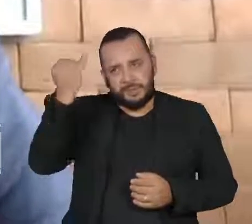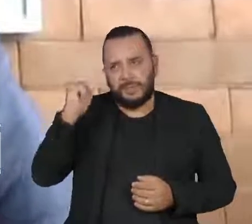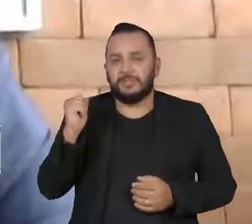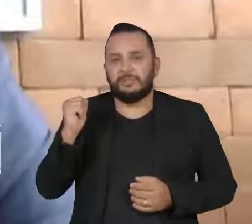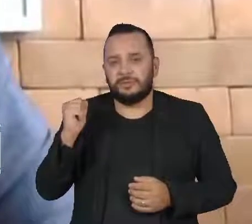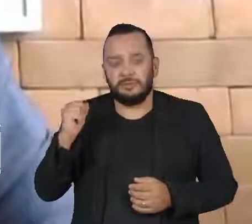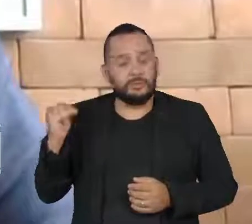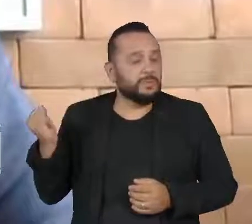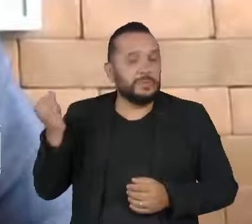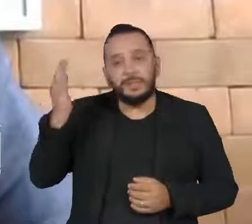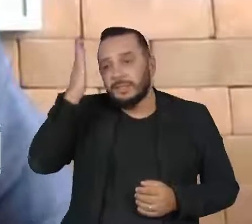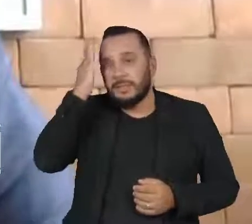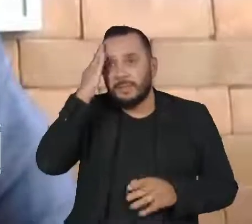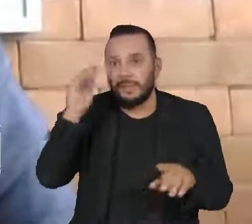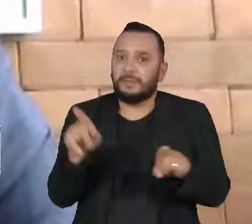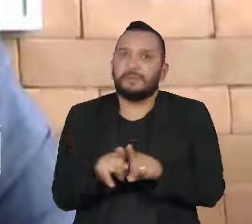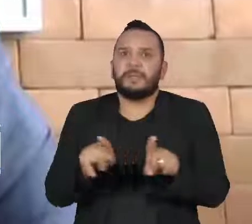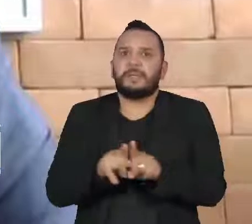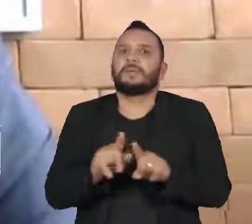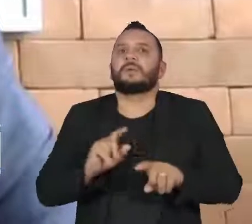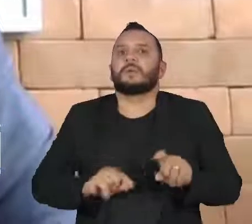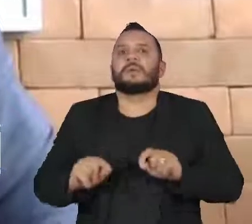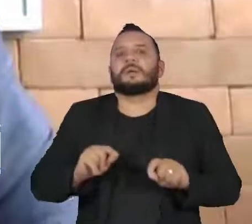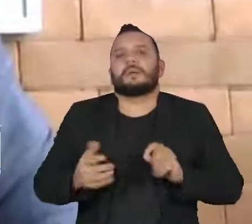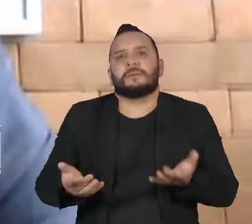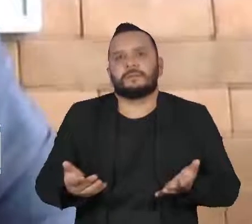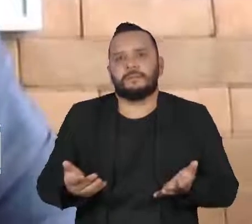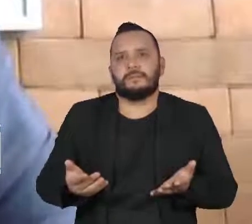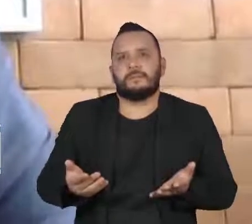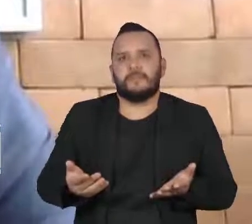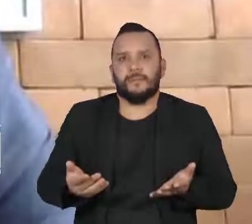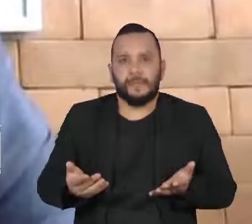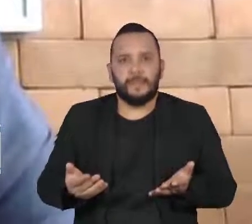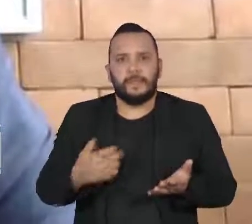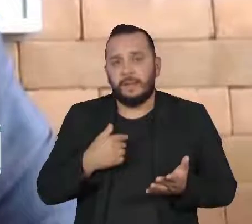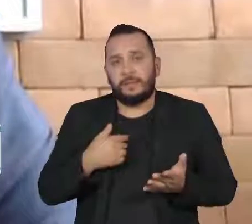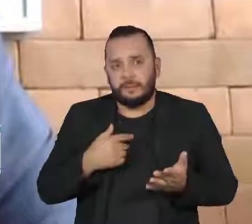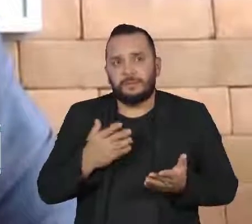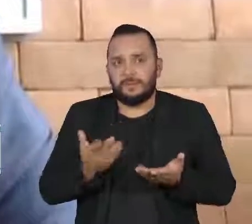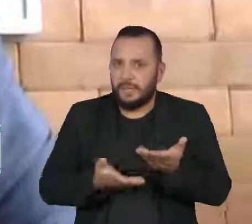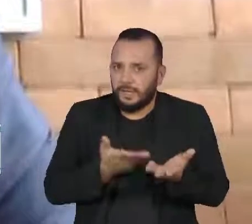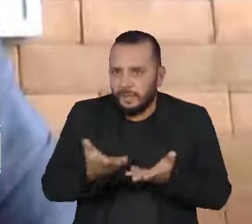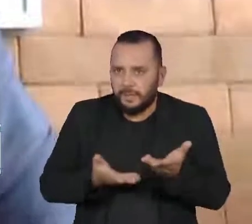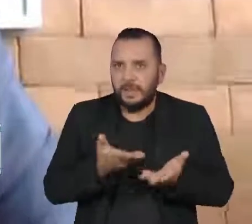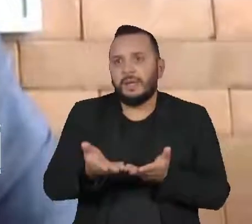os pacientes saberem hoje é que o nosso arsenal terapêutico,